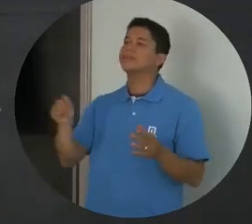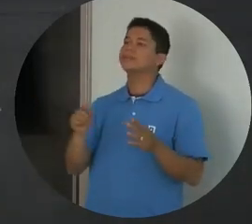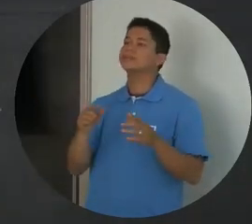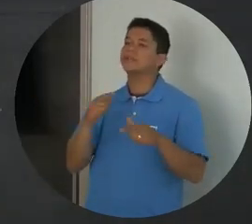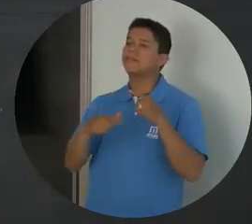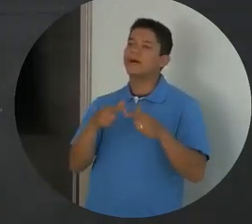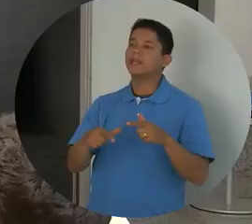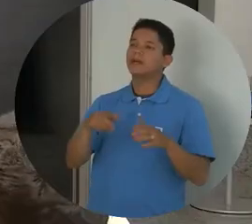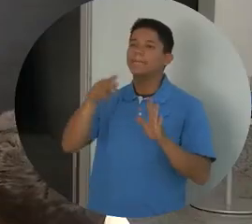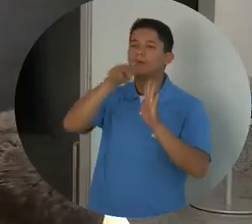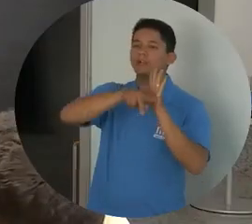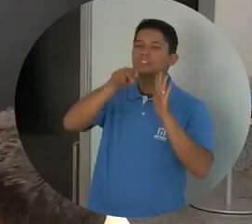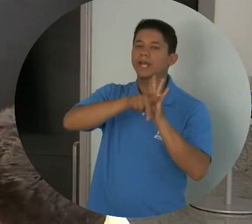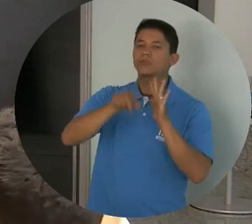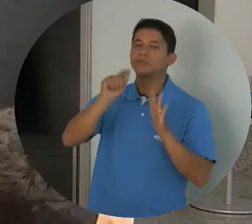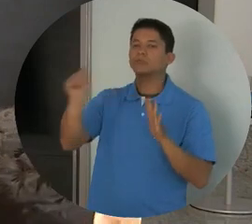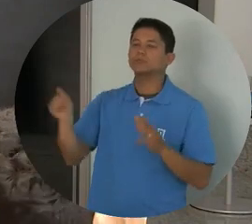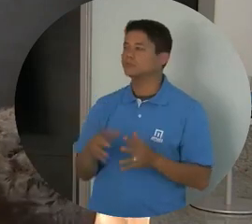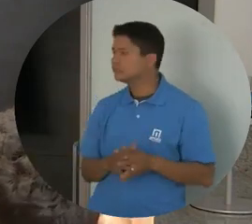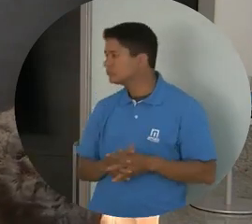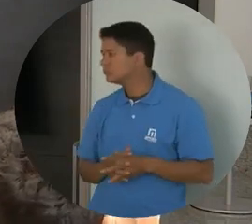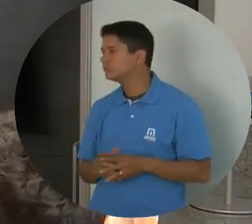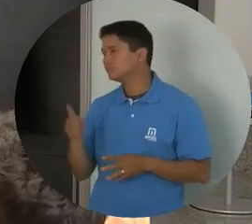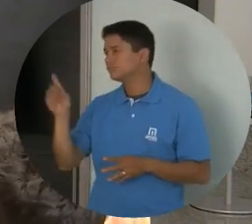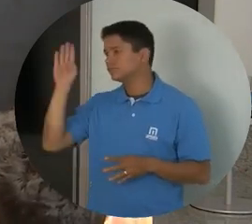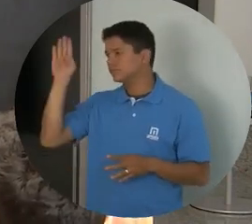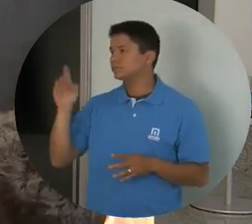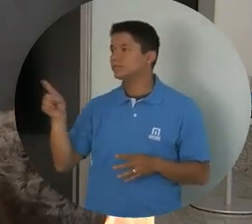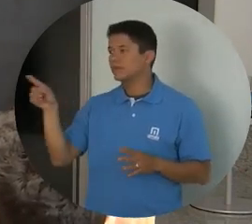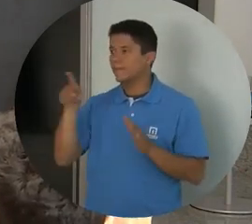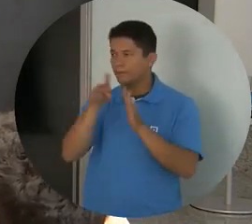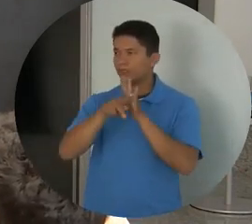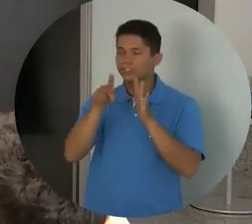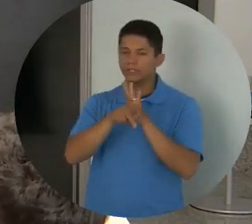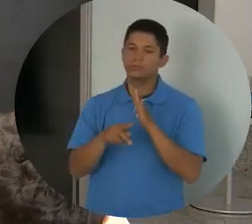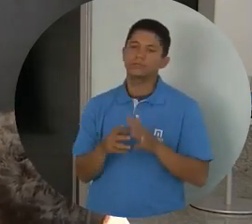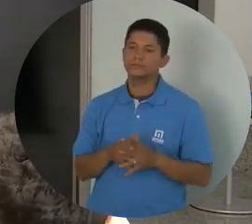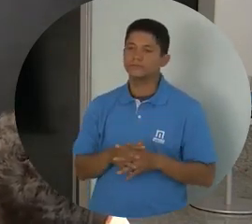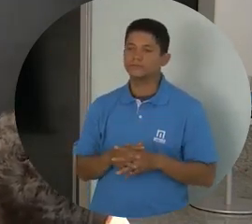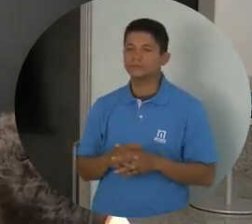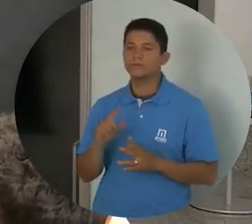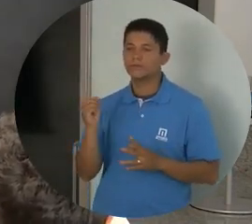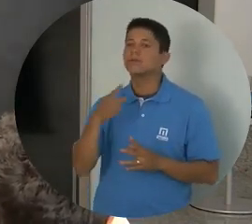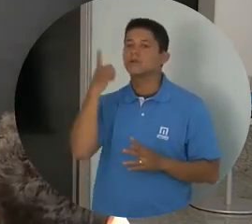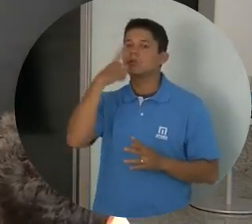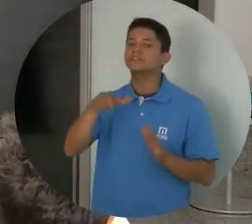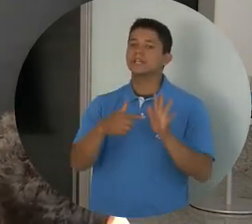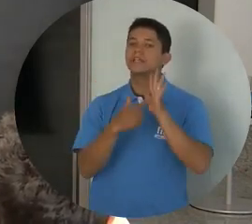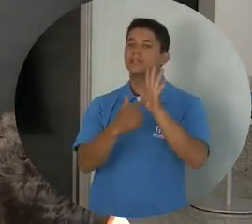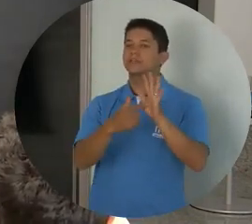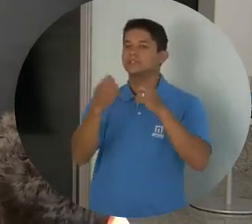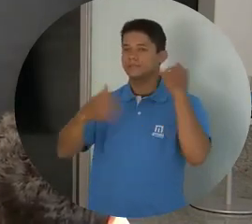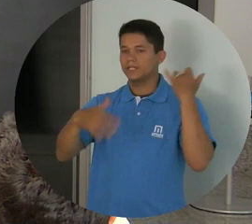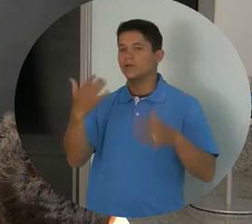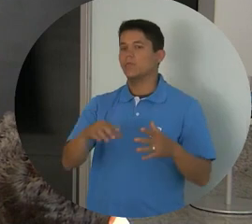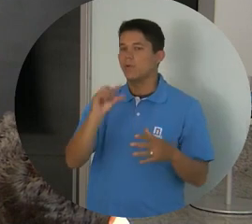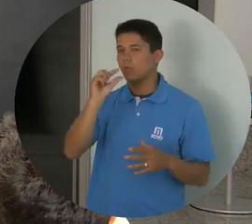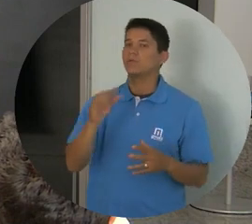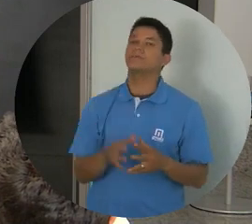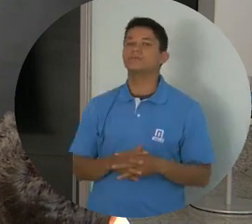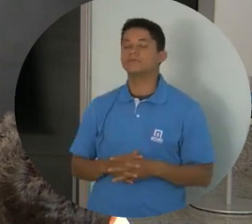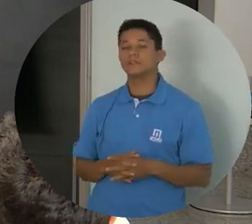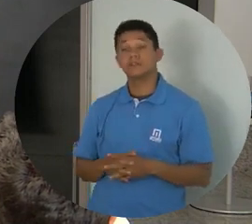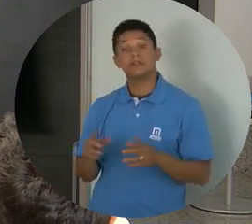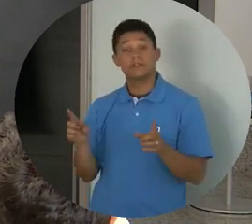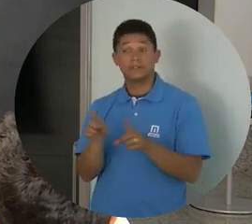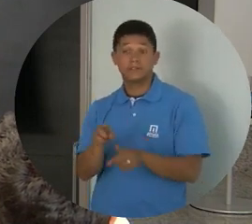puder sinalizar. Legal, é bom que a gente consegue passar um pouco disso e